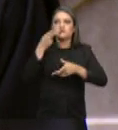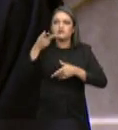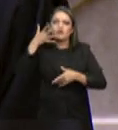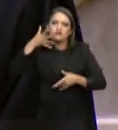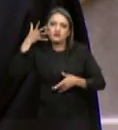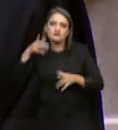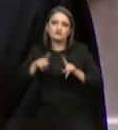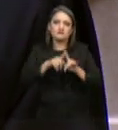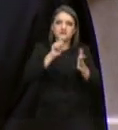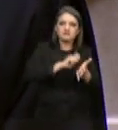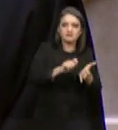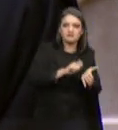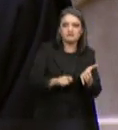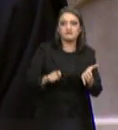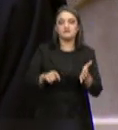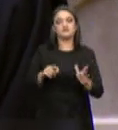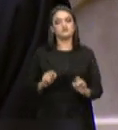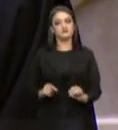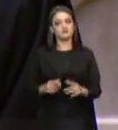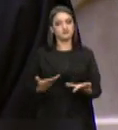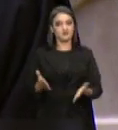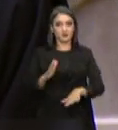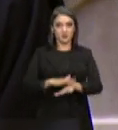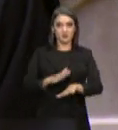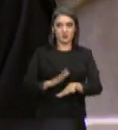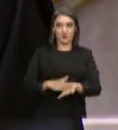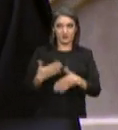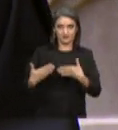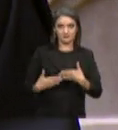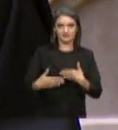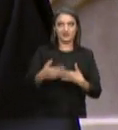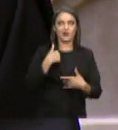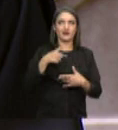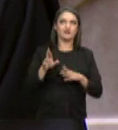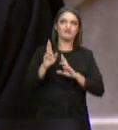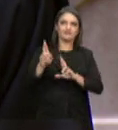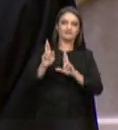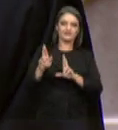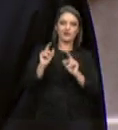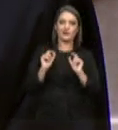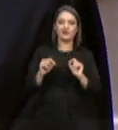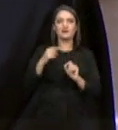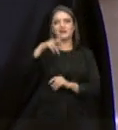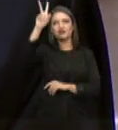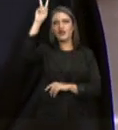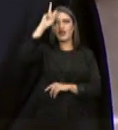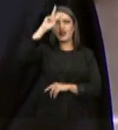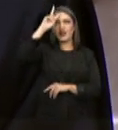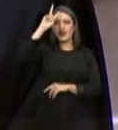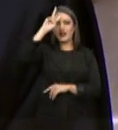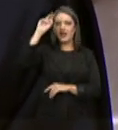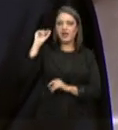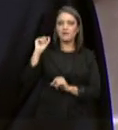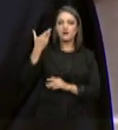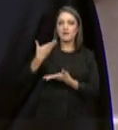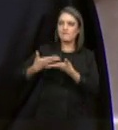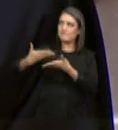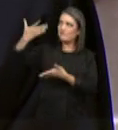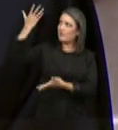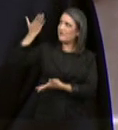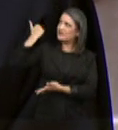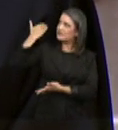lancei o que a partir deste momento senhoras ministras senhores ministros ativemos a memória sobre o nosso passado